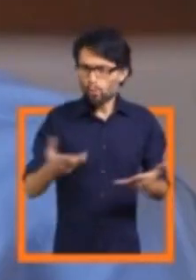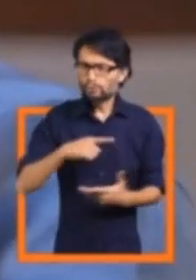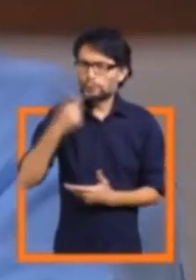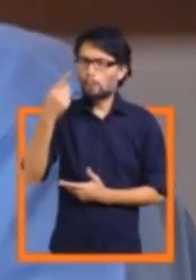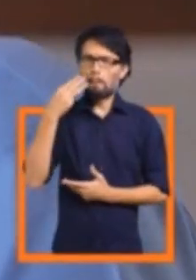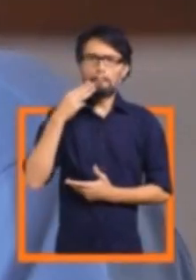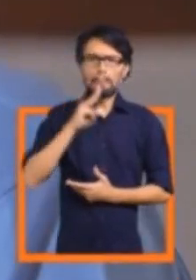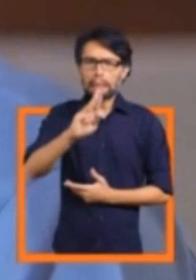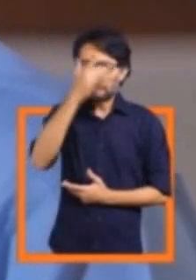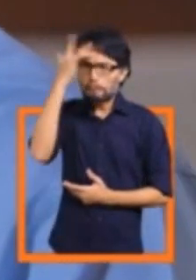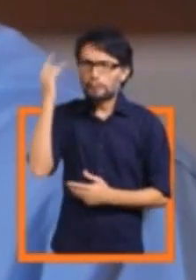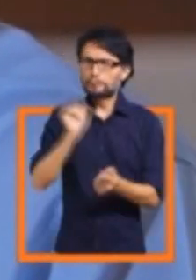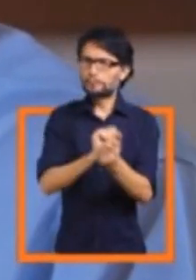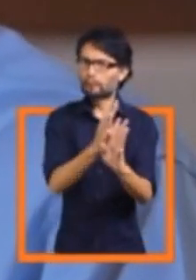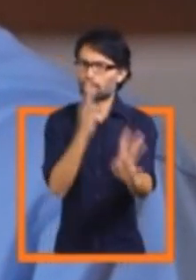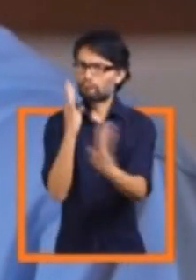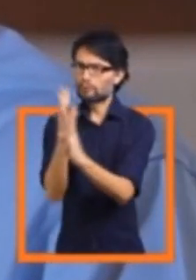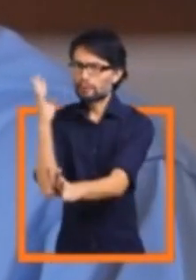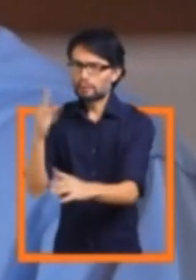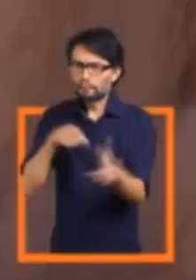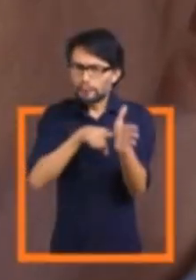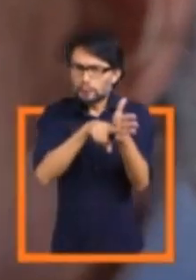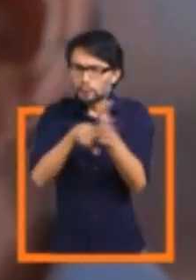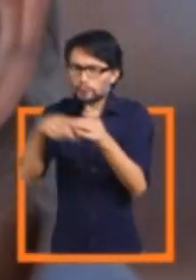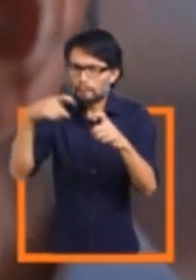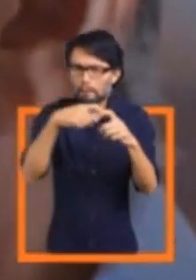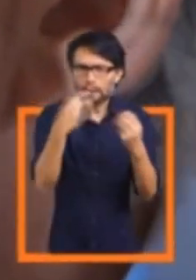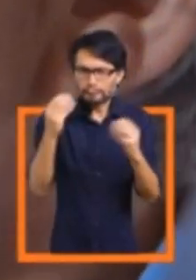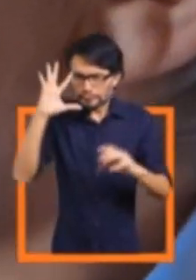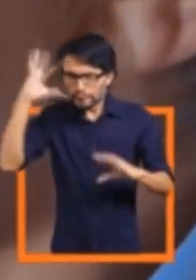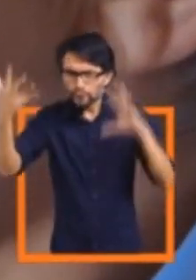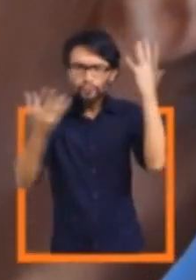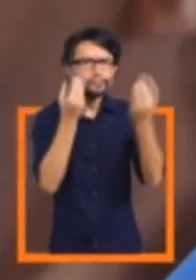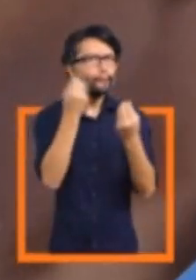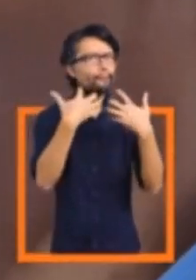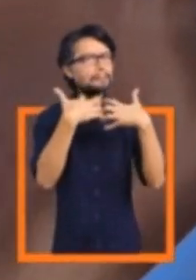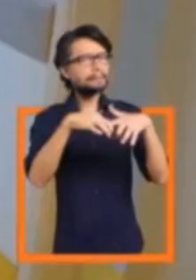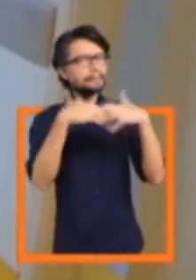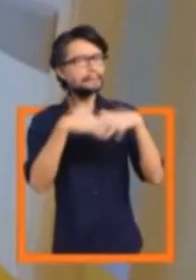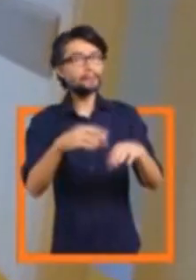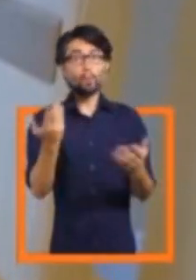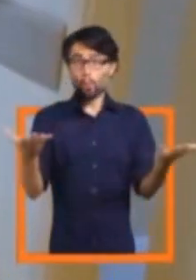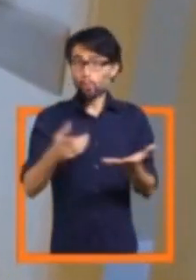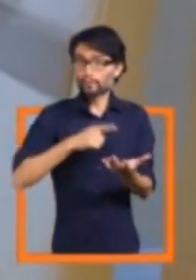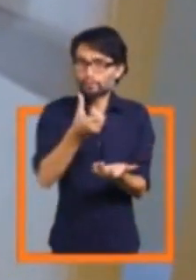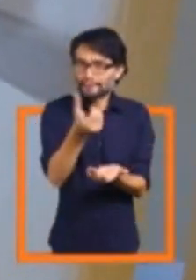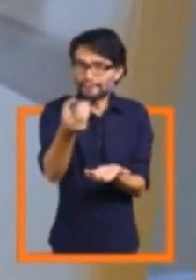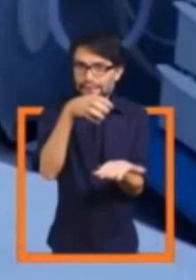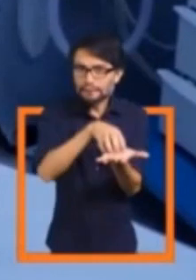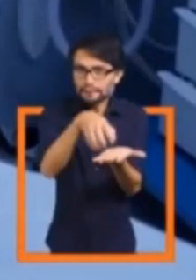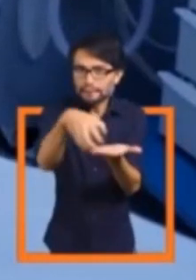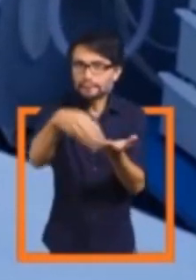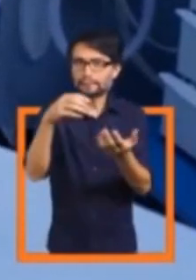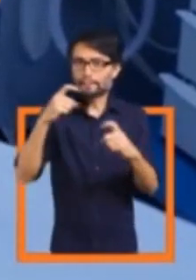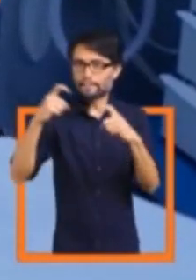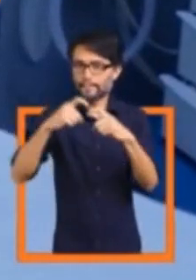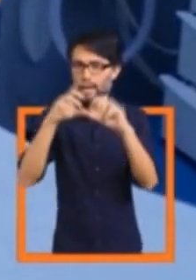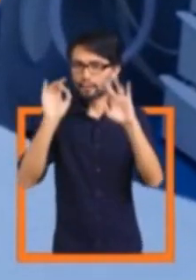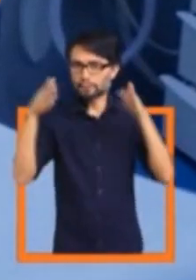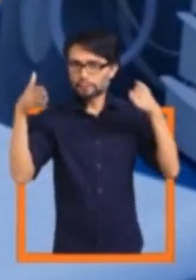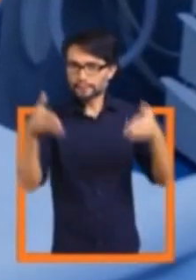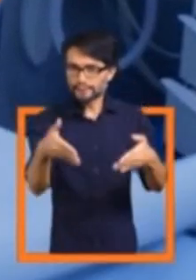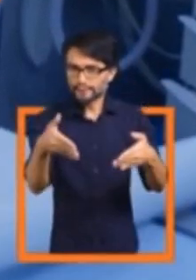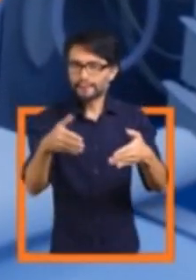Temos hoje 1 milhão de pessoas na fila esperando uma consulta. Tem solução? Eu penso que tem. Nós temos uma rede de 60